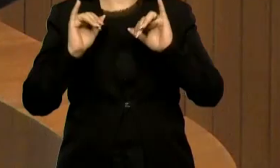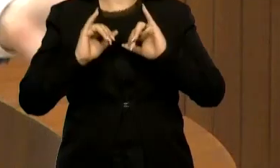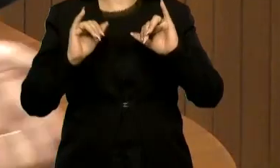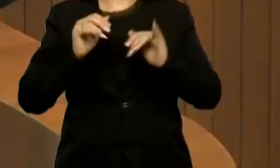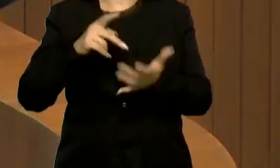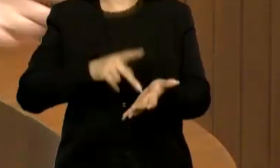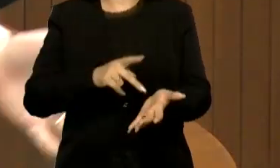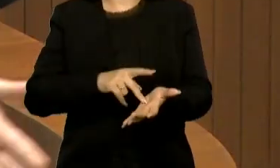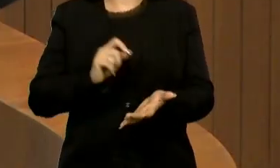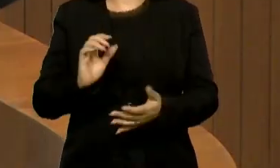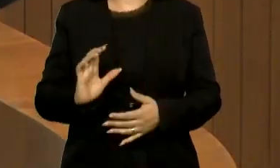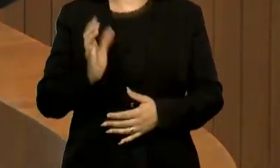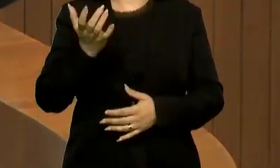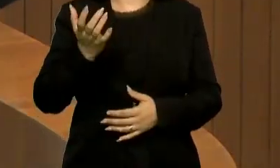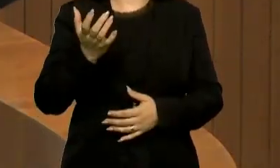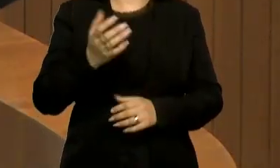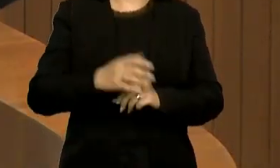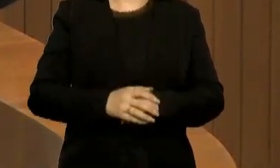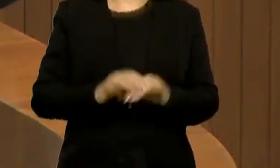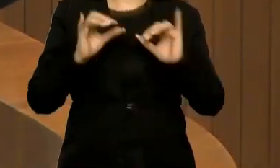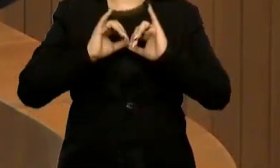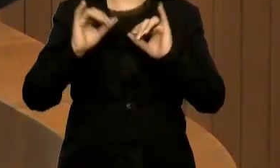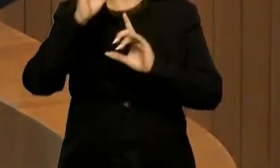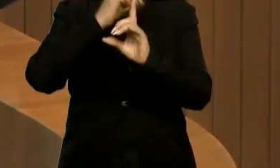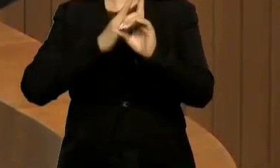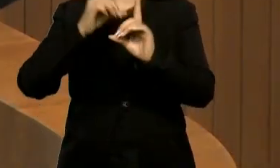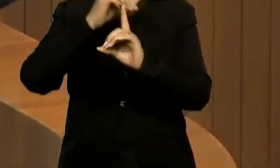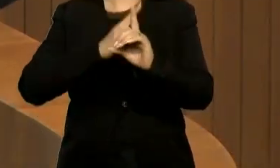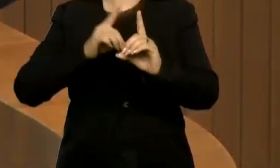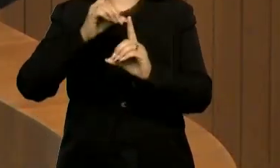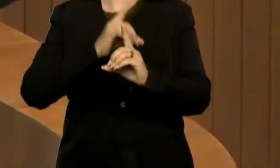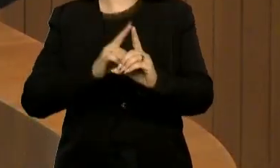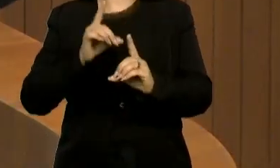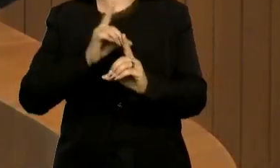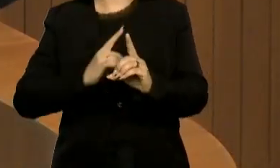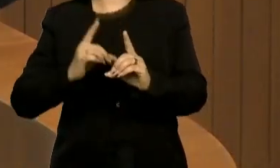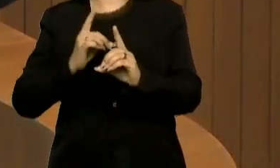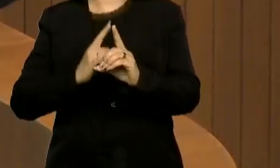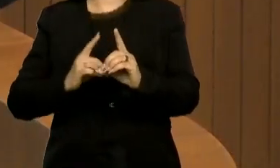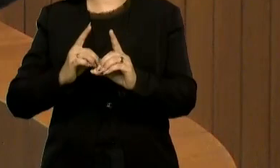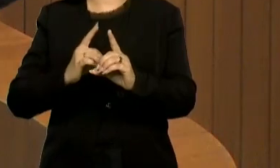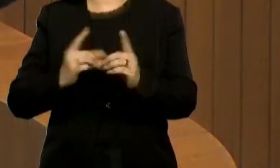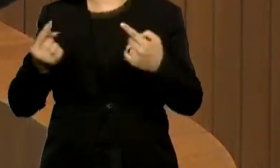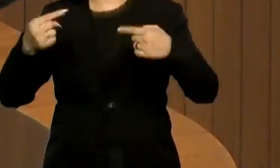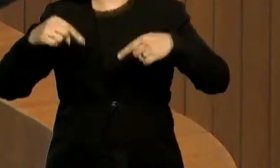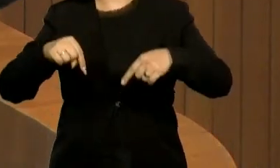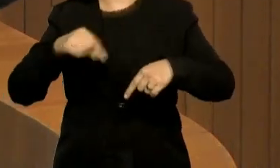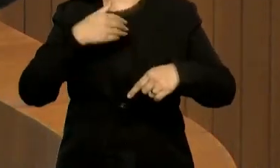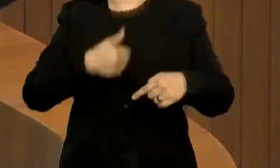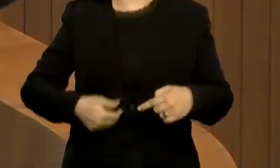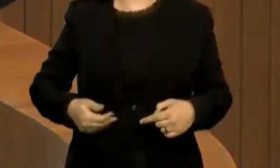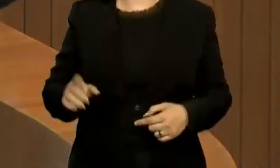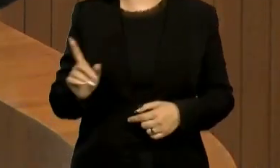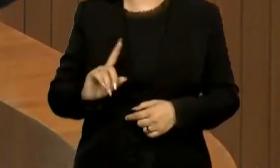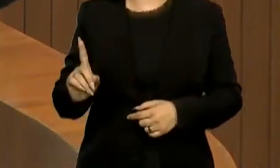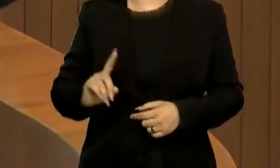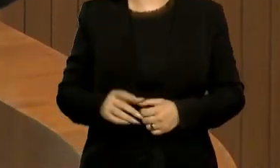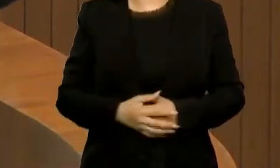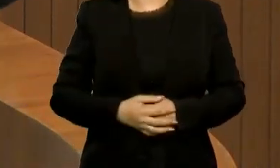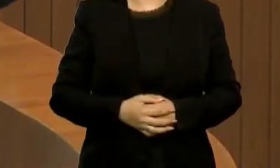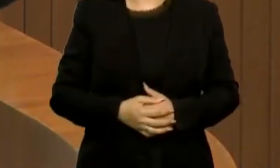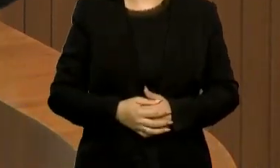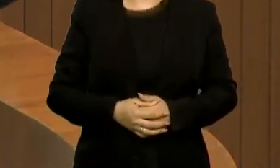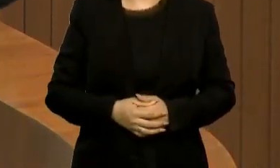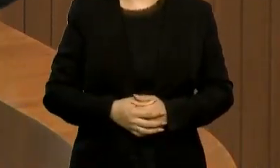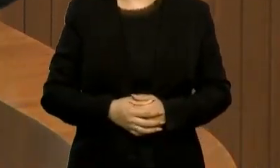fique usando disso para tentar denegrir imagem de governo. Deputado, porque o Carlos Brandão, eu